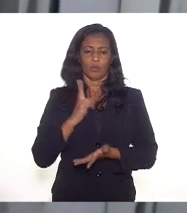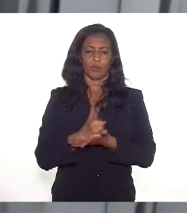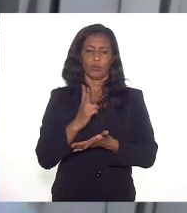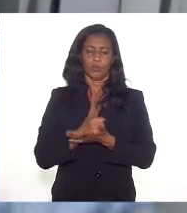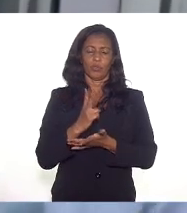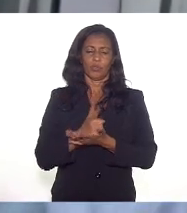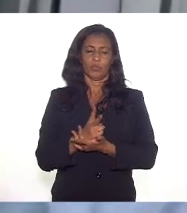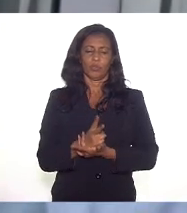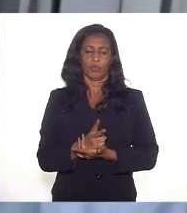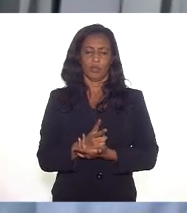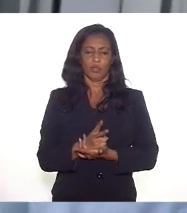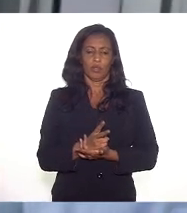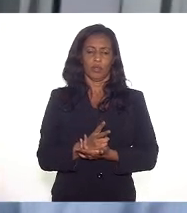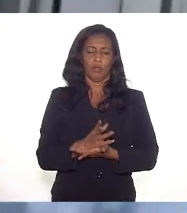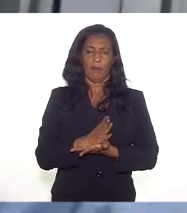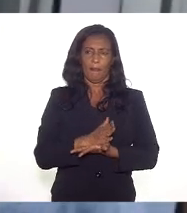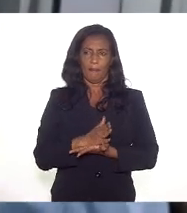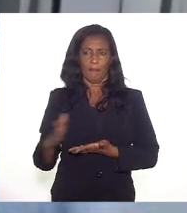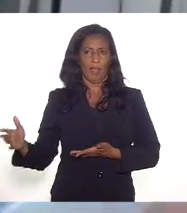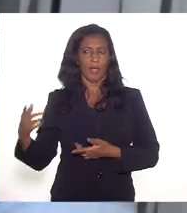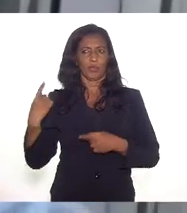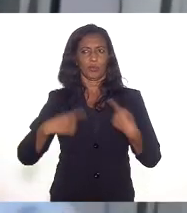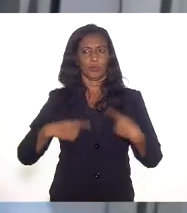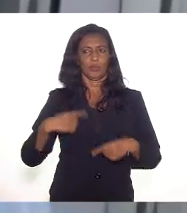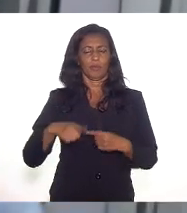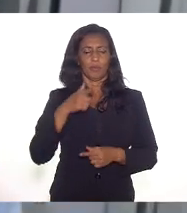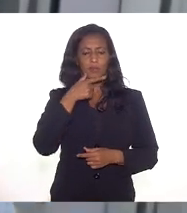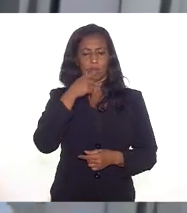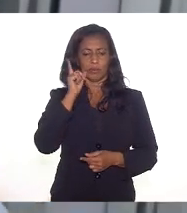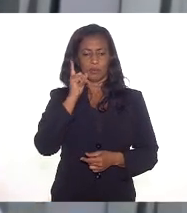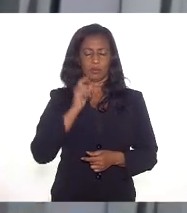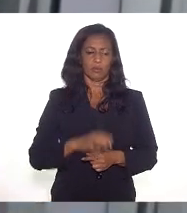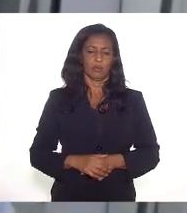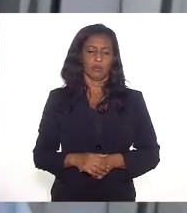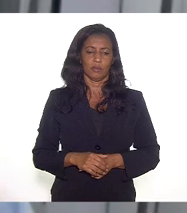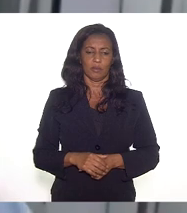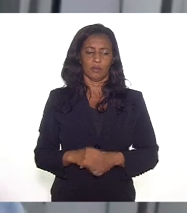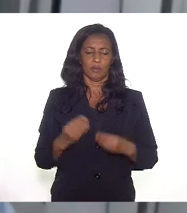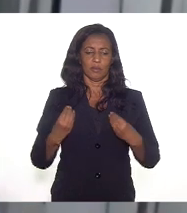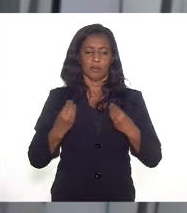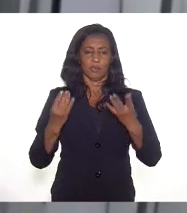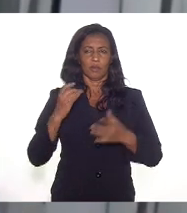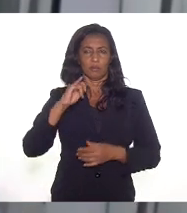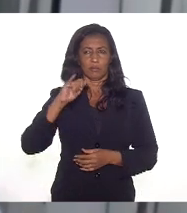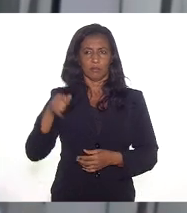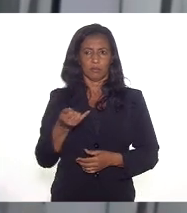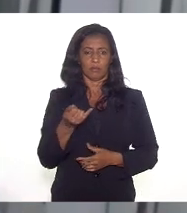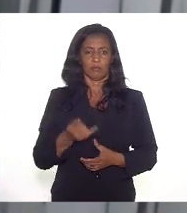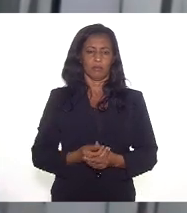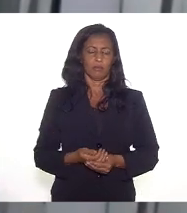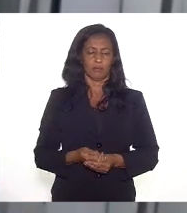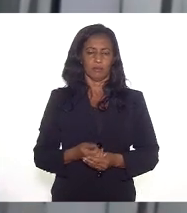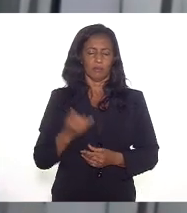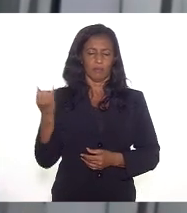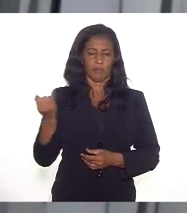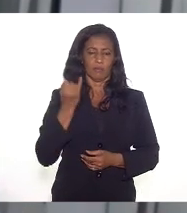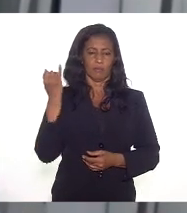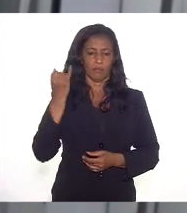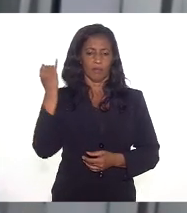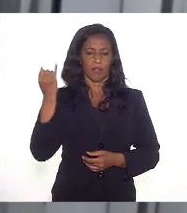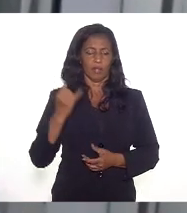continuar um pouco parte do debate que fiz ontem, lançando mão de elementos